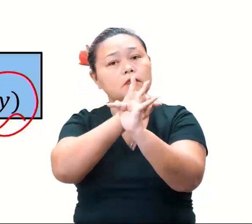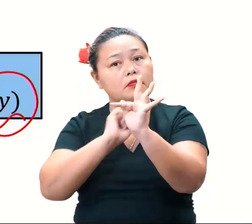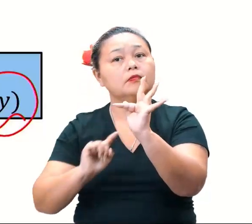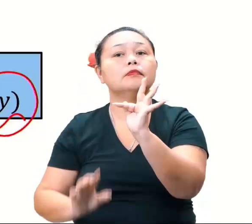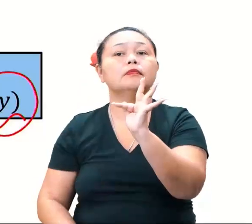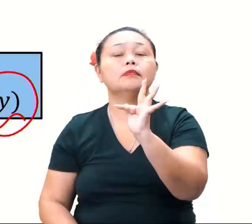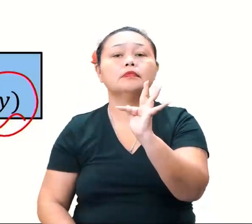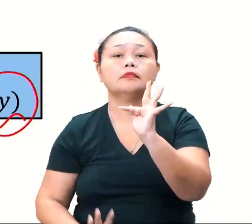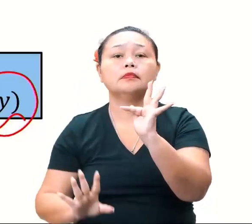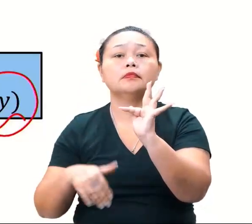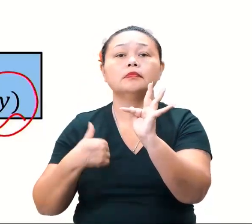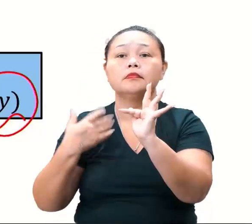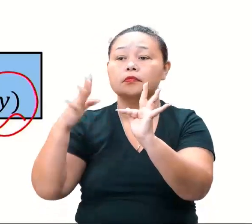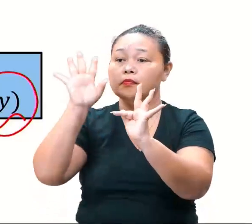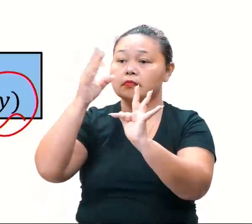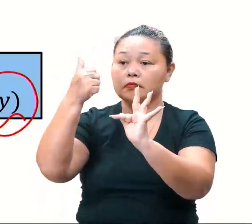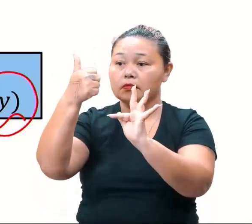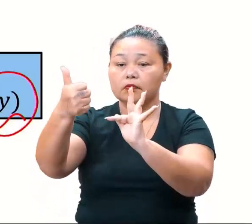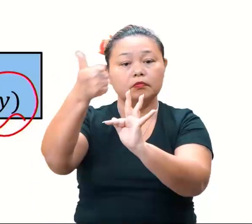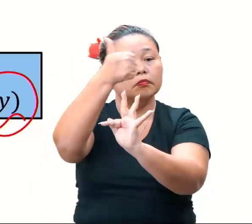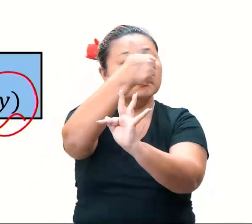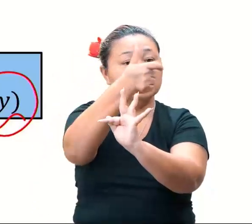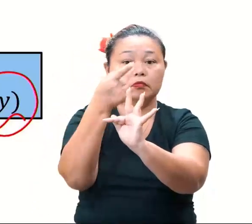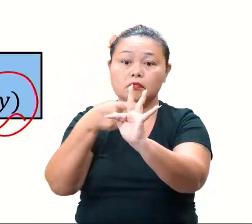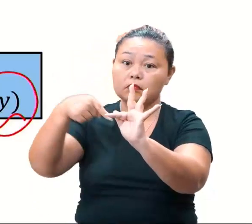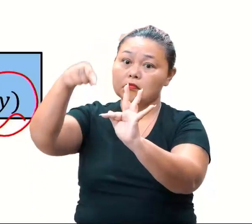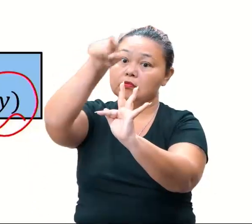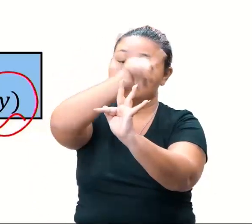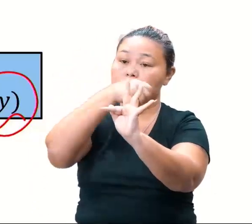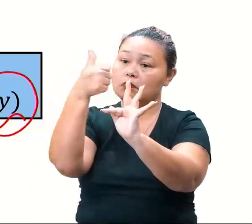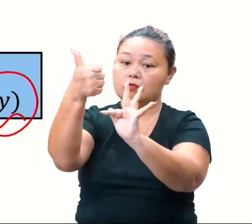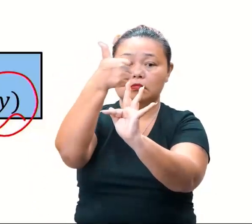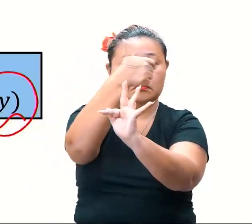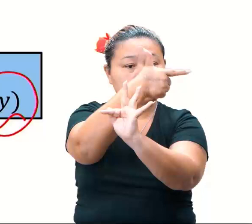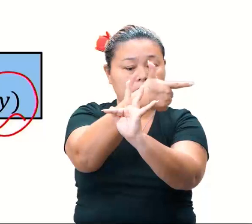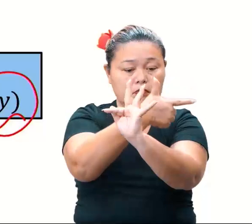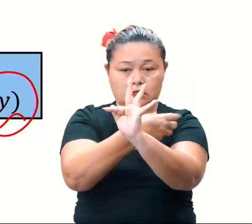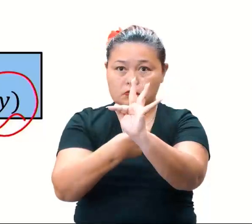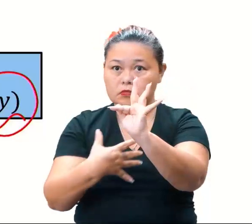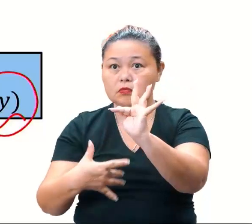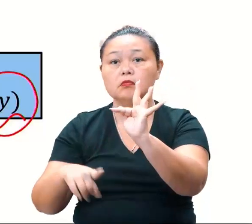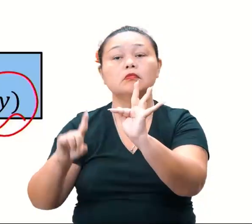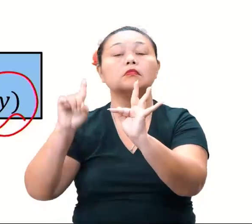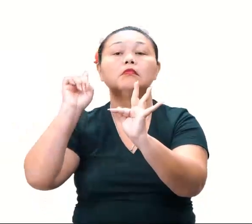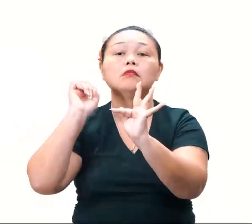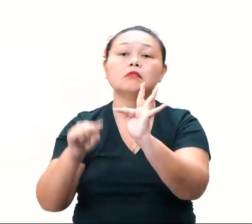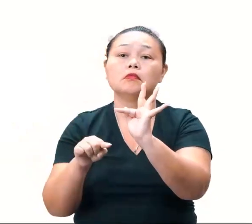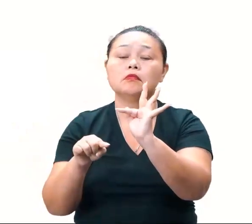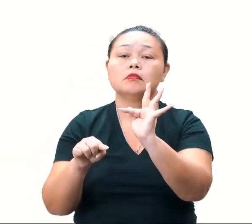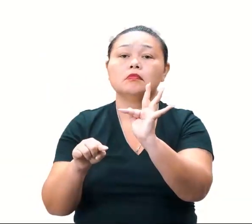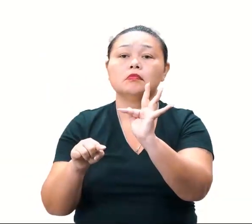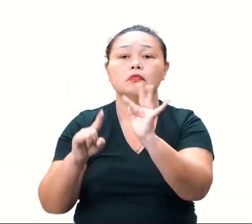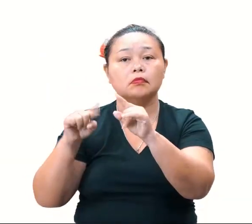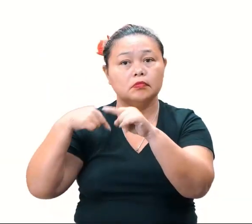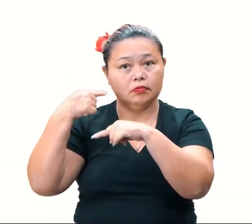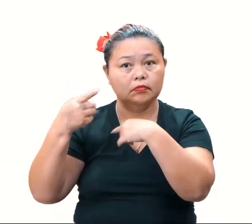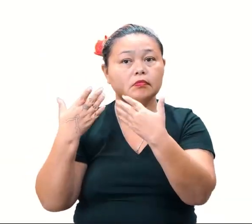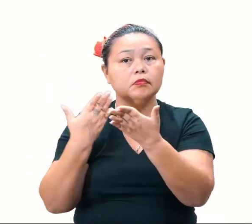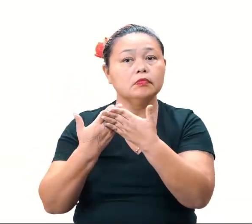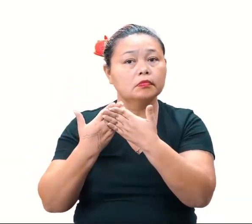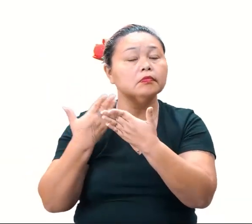Os 4 quadrantes em sentido anti-horário, a gente percebeu e viu também numa aula anterior,